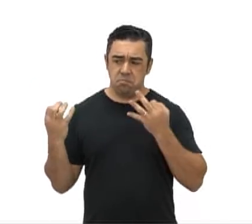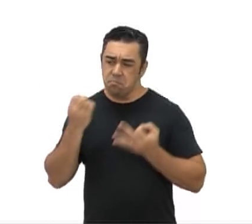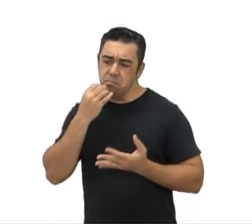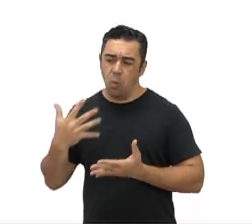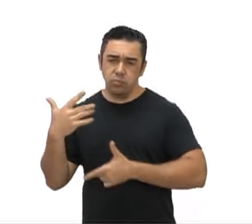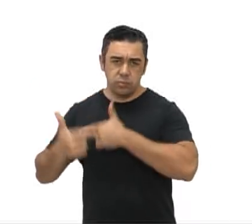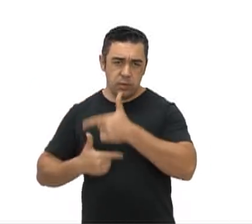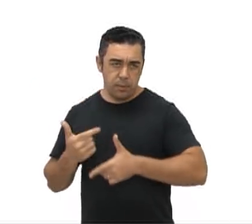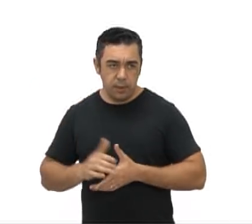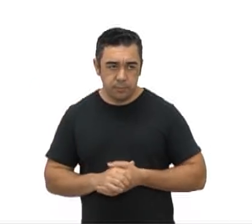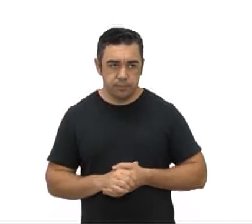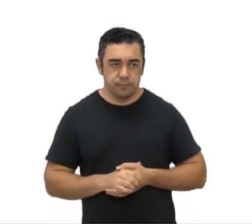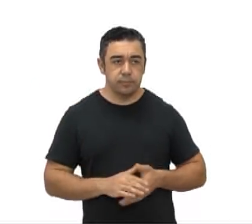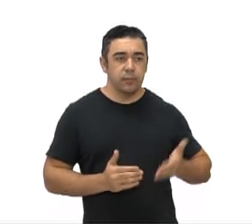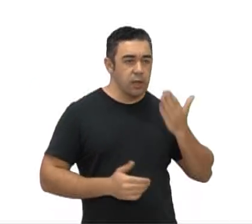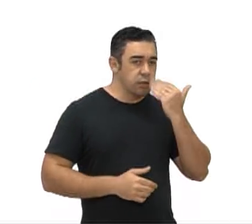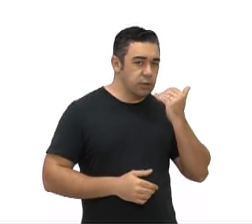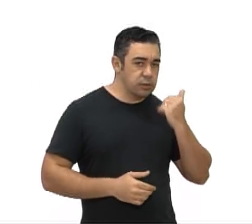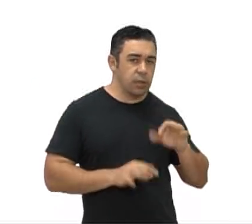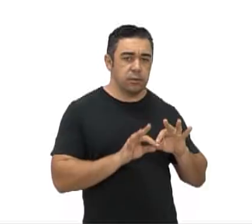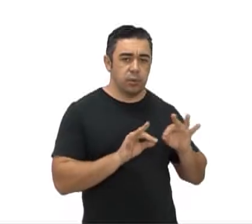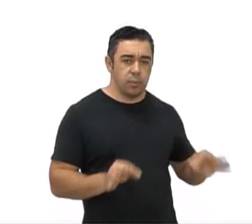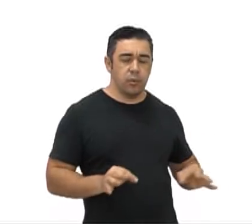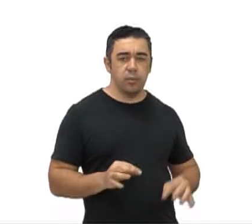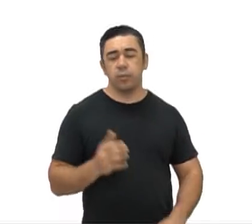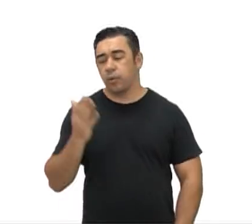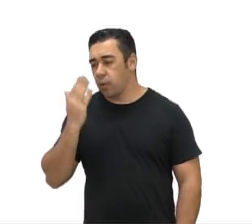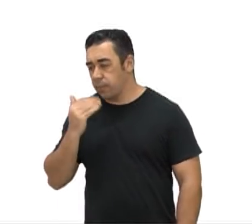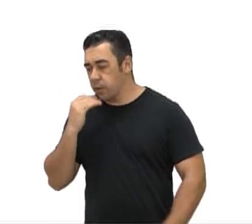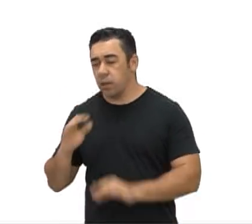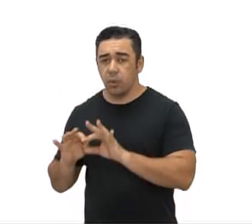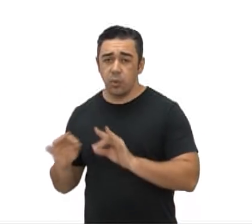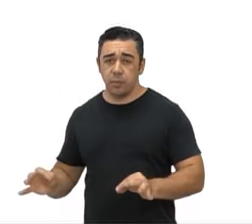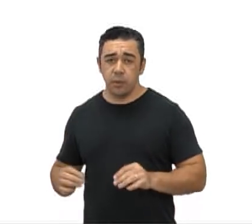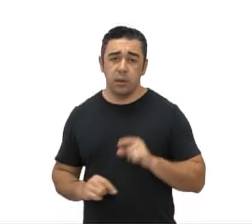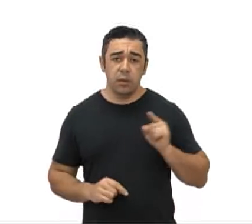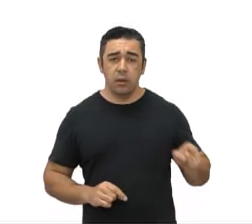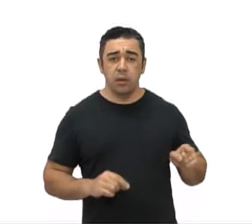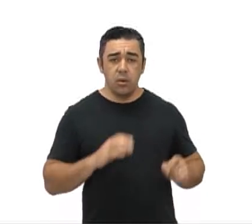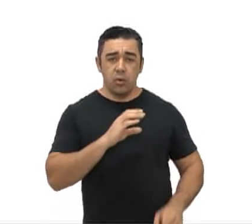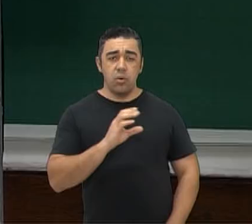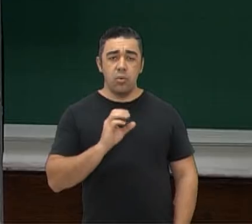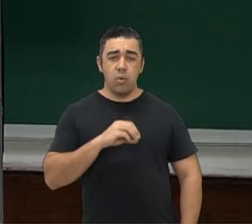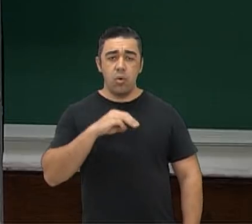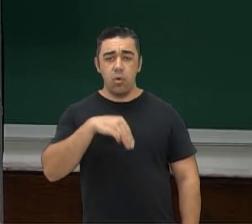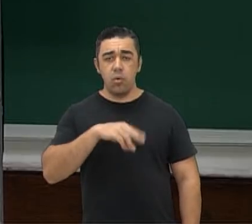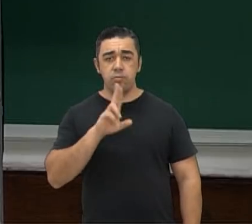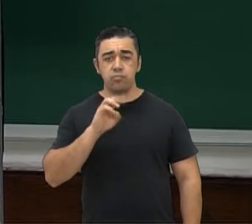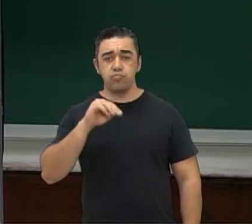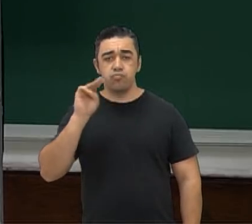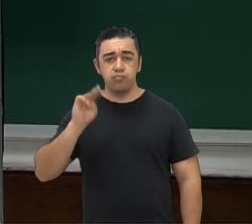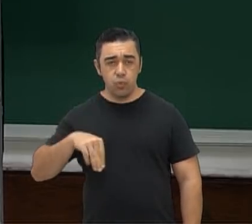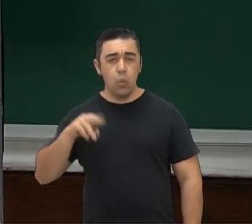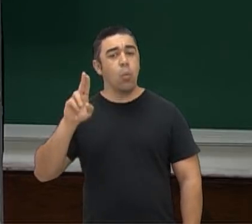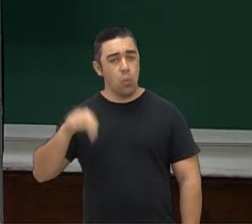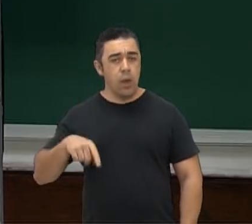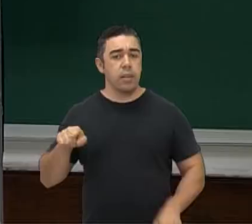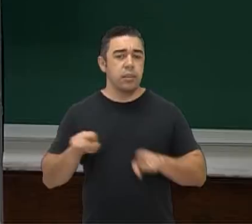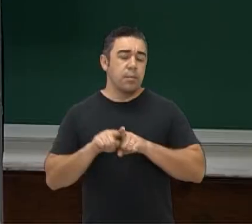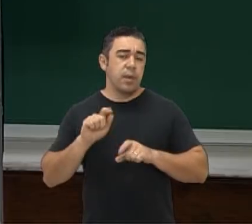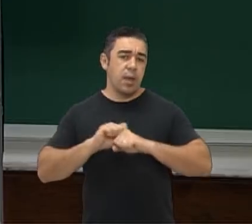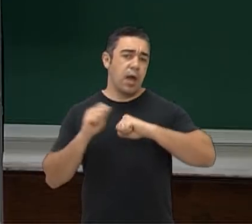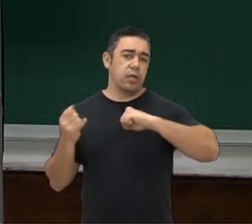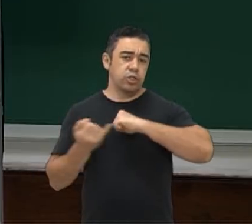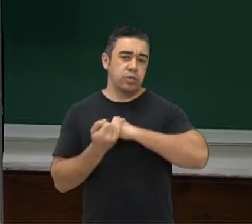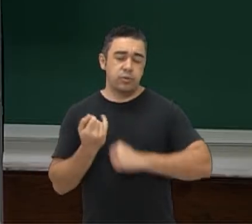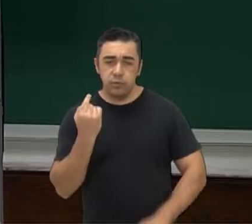uniforme. E jantar comum, refeição comum, né? A palavra comum ali também sendo utilizada como